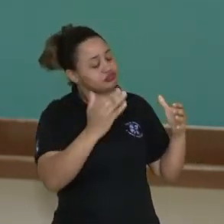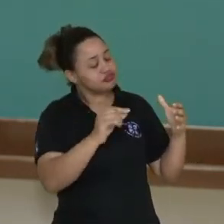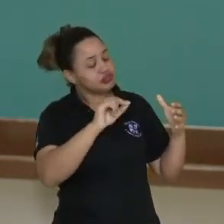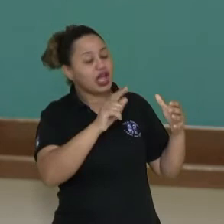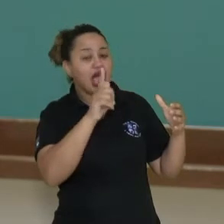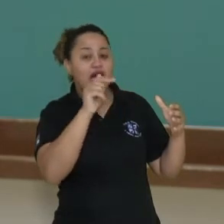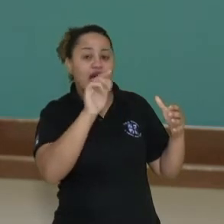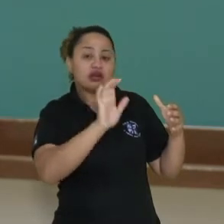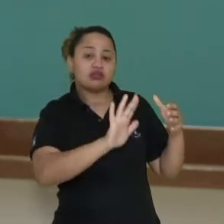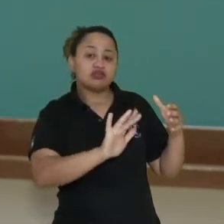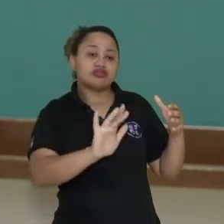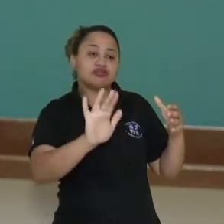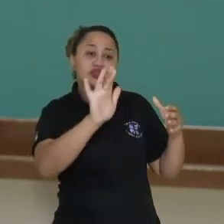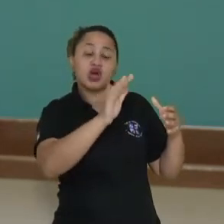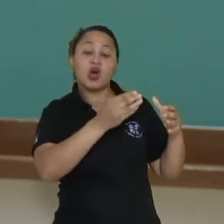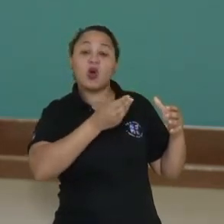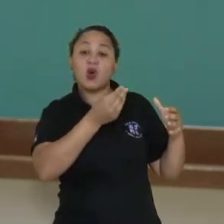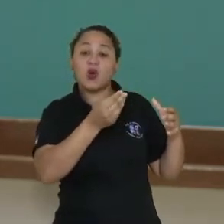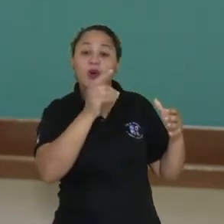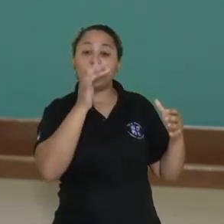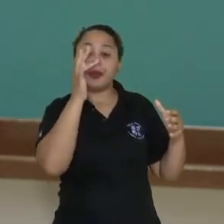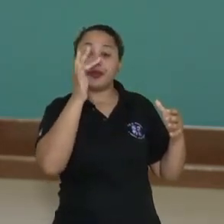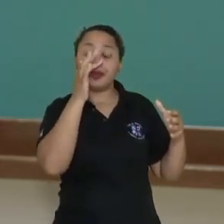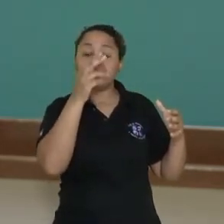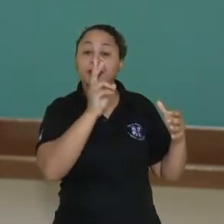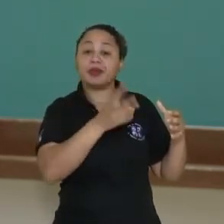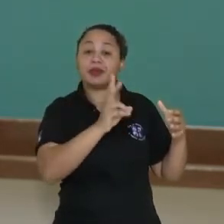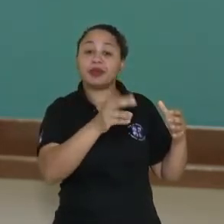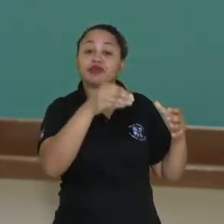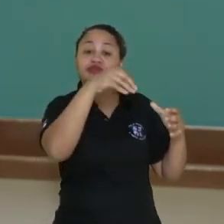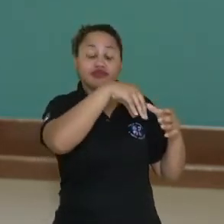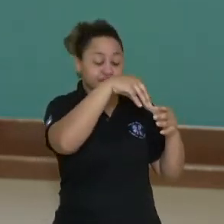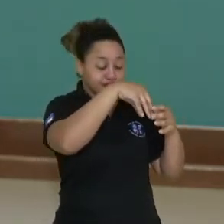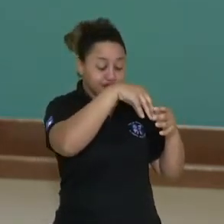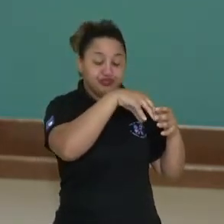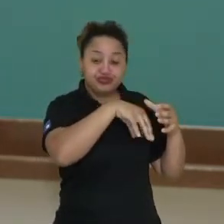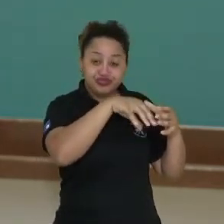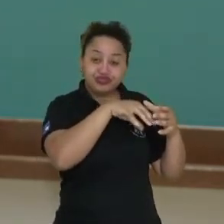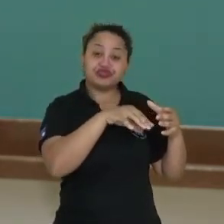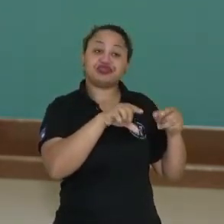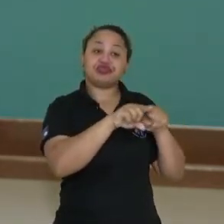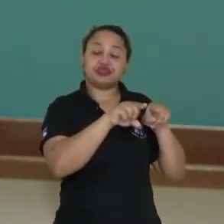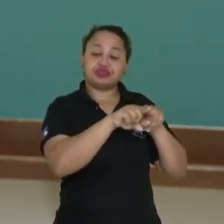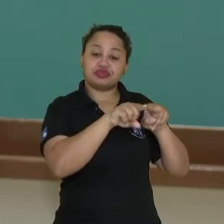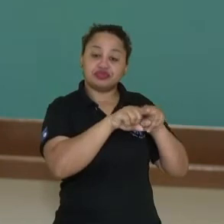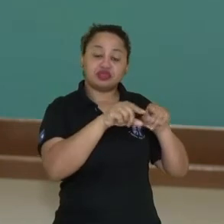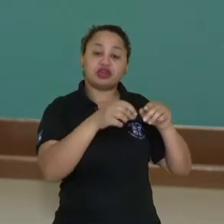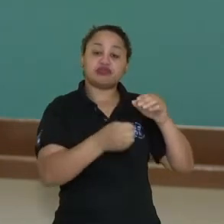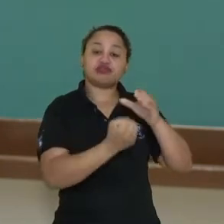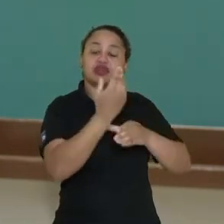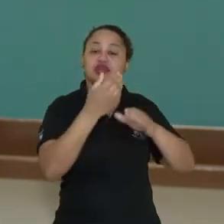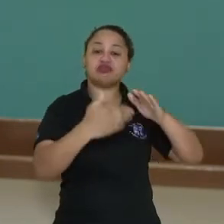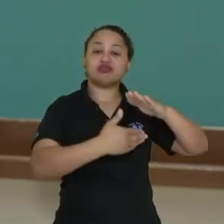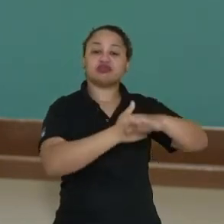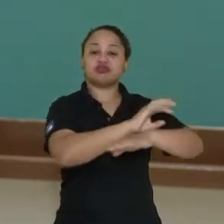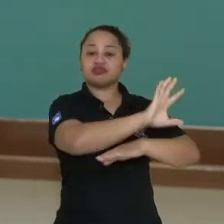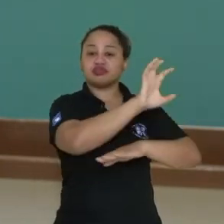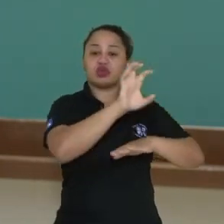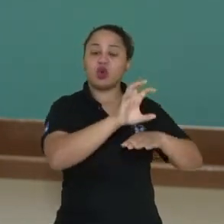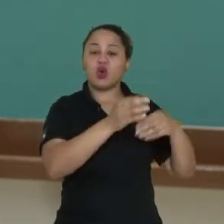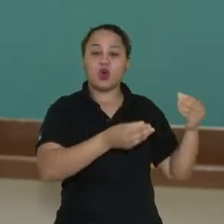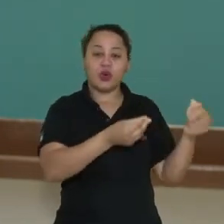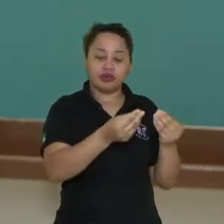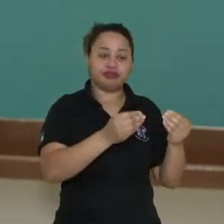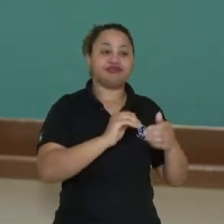água evaporada, como que essa planta vai se manter lá dentro, a formação desse ecossistema, né? Por meio